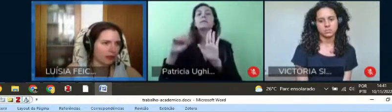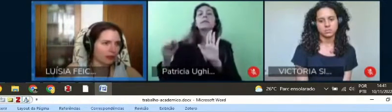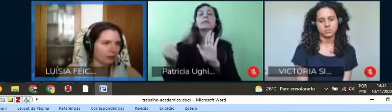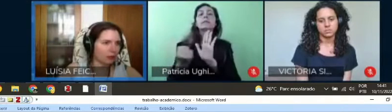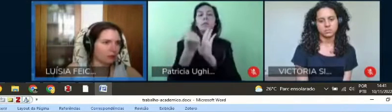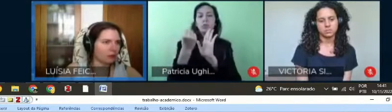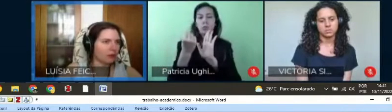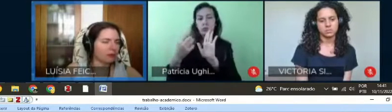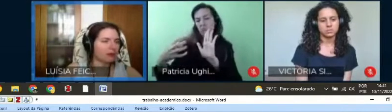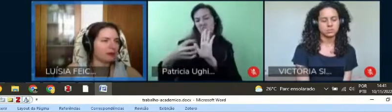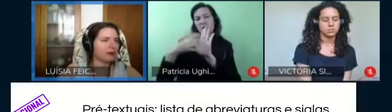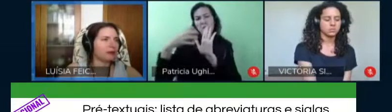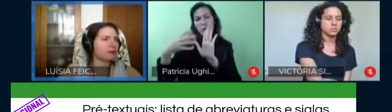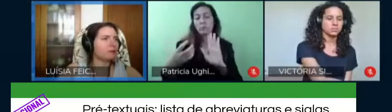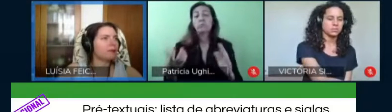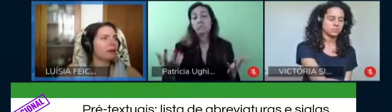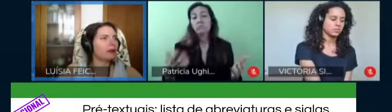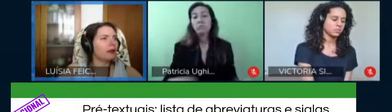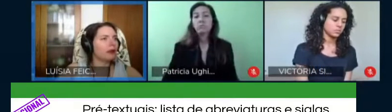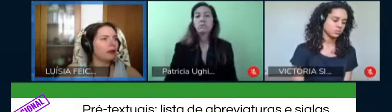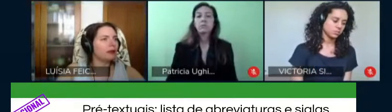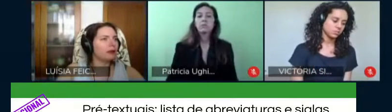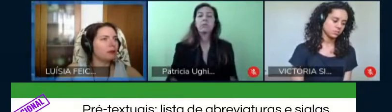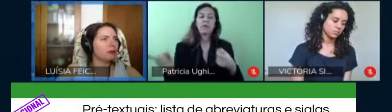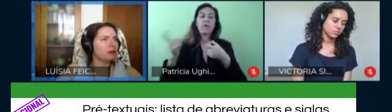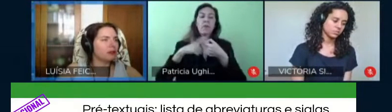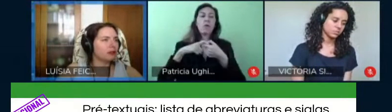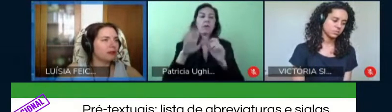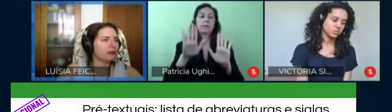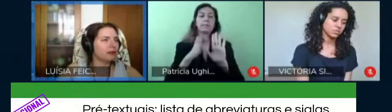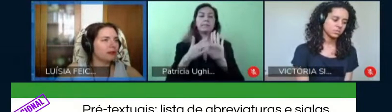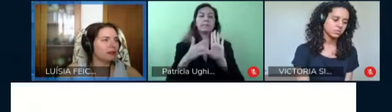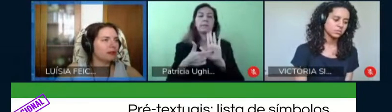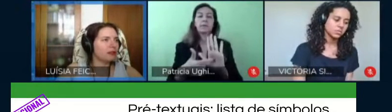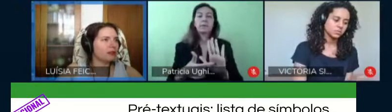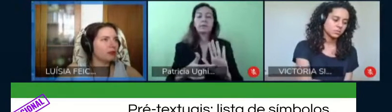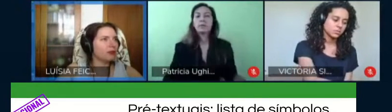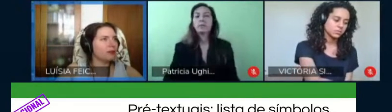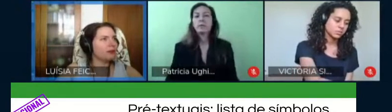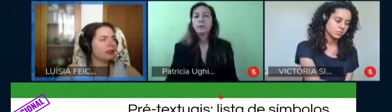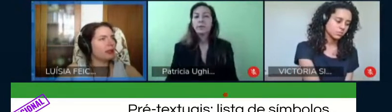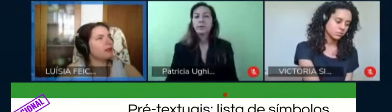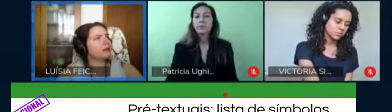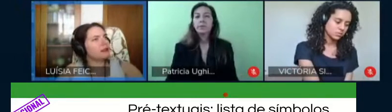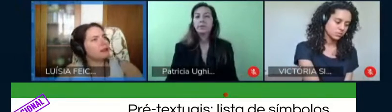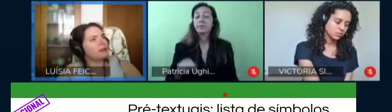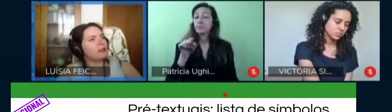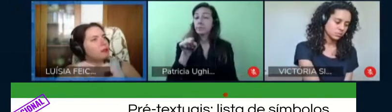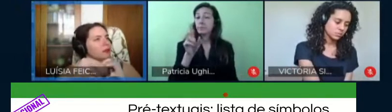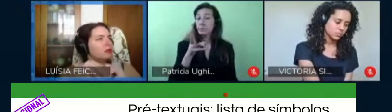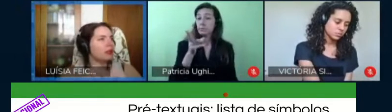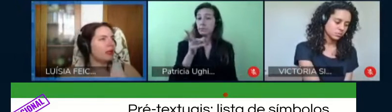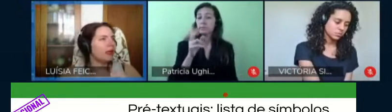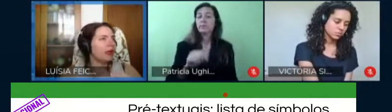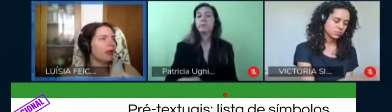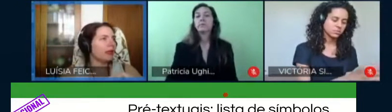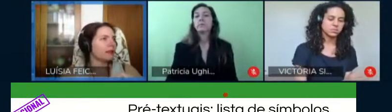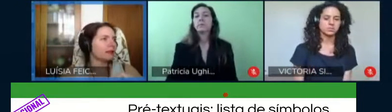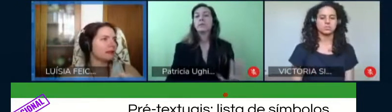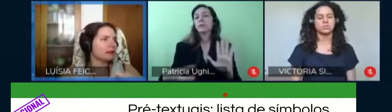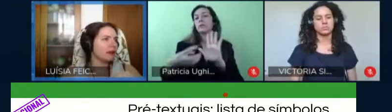vou voltar aqui para a apresentação. Então, abreviaturas e siglas nós já vimos, mas tem a lista de símbolos